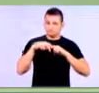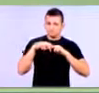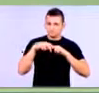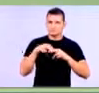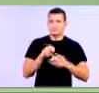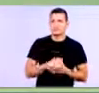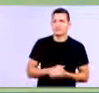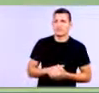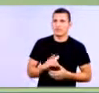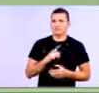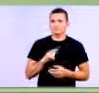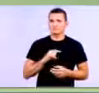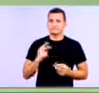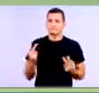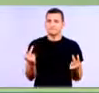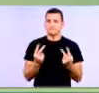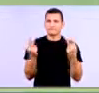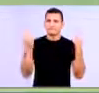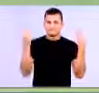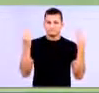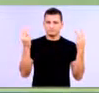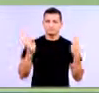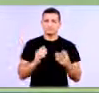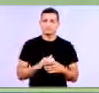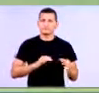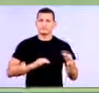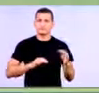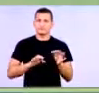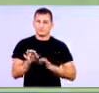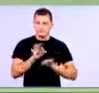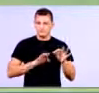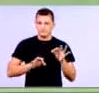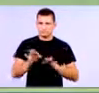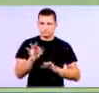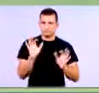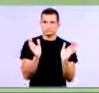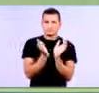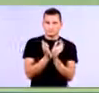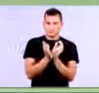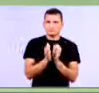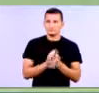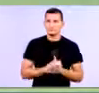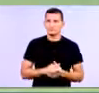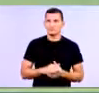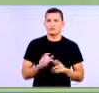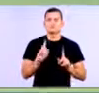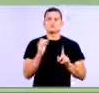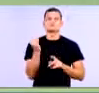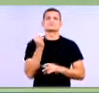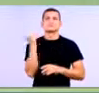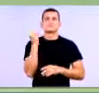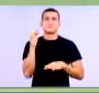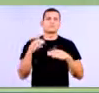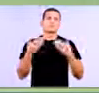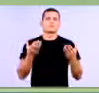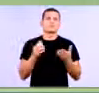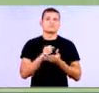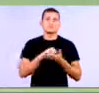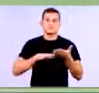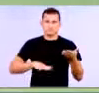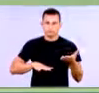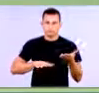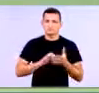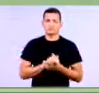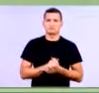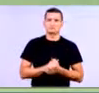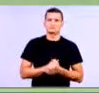um alto valor para essas organizações corporativas, não importando o ramo de atividade que exista,